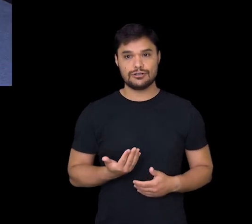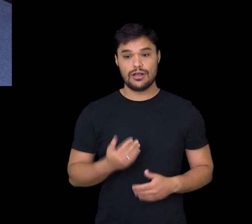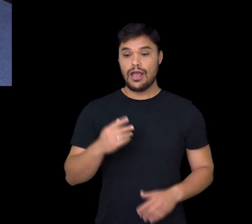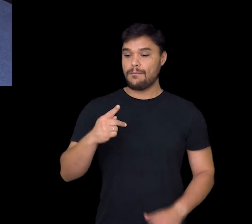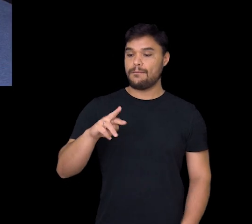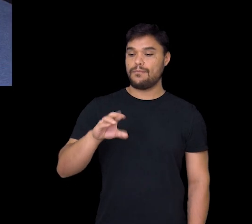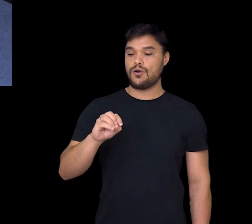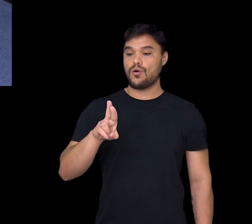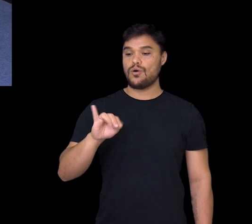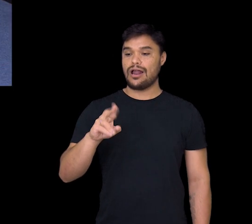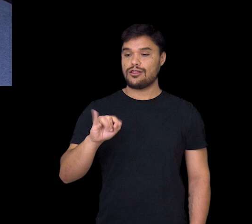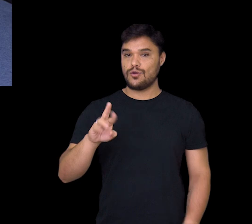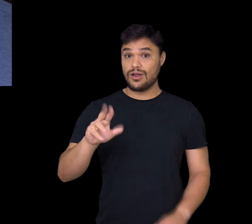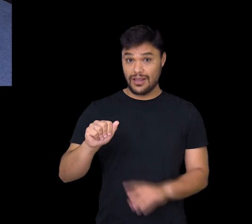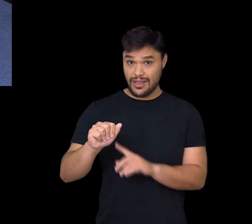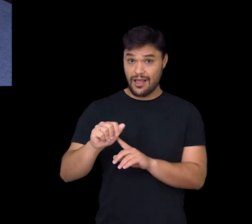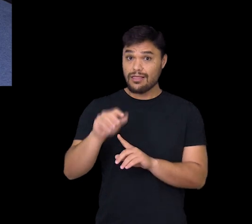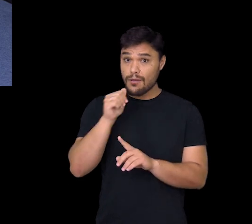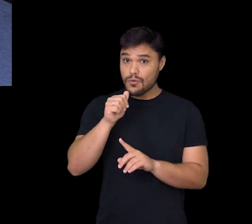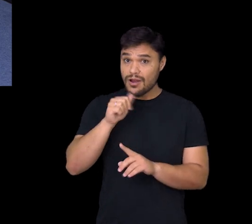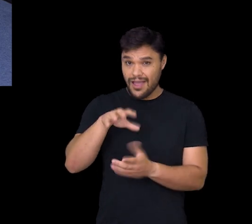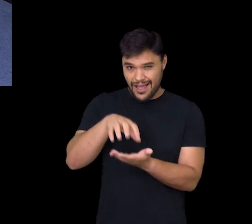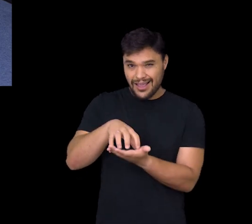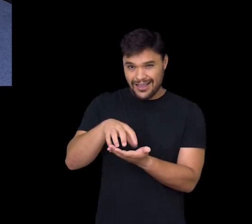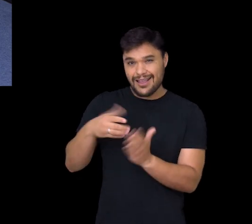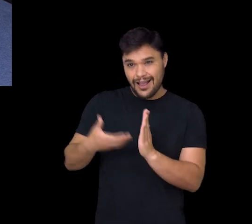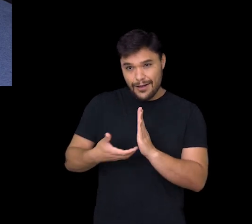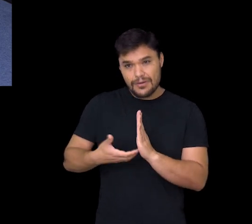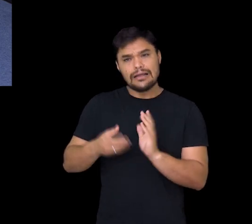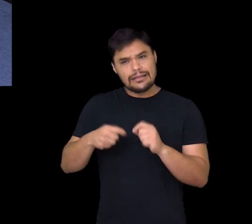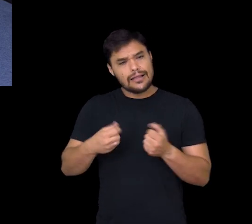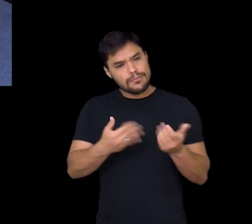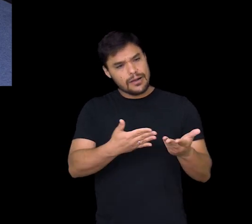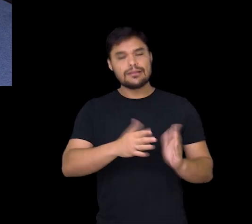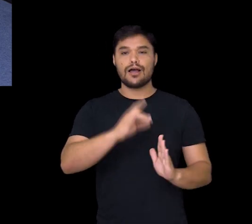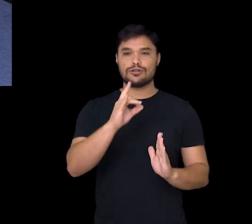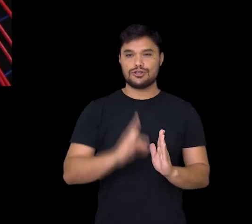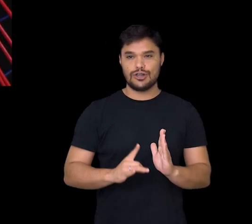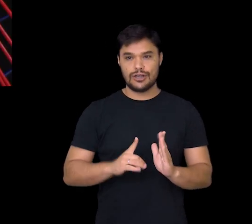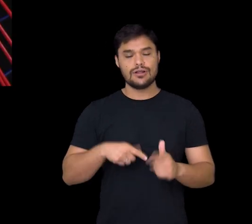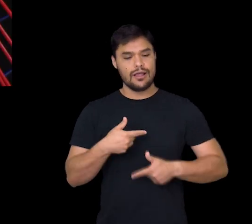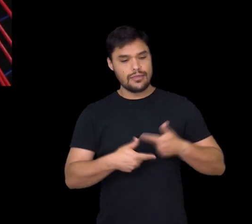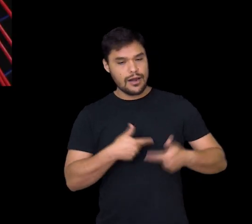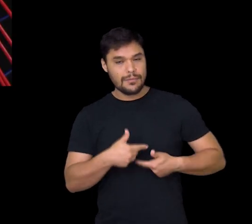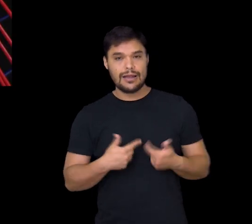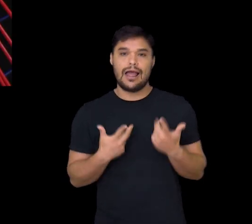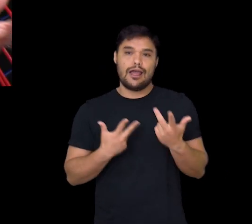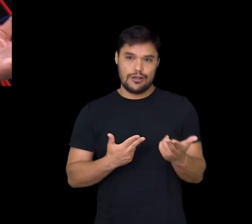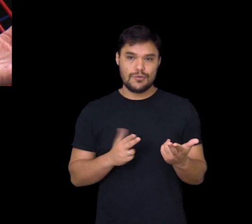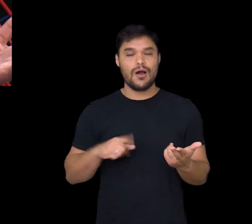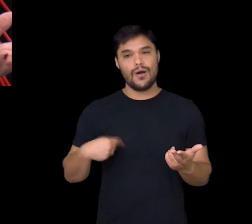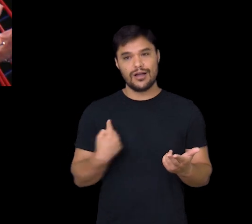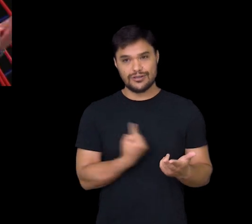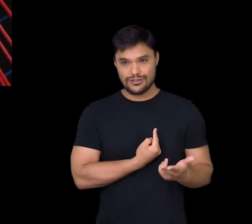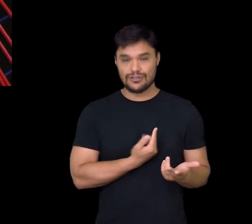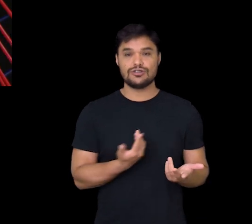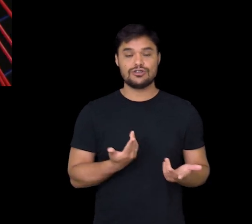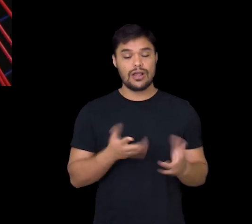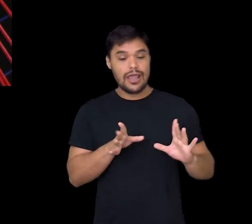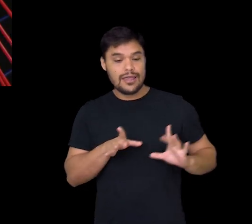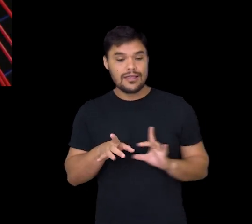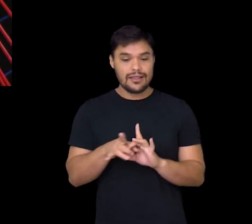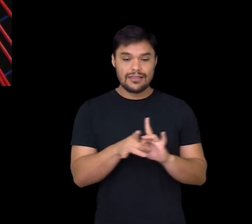para que a Procuradoria da Mulher, ela possa ser a voz da garantia desse direito. Trabalhar, como a gente vem trabalhando, né,